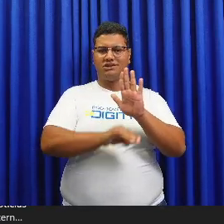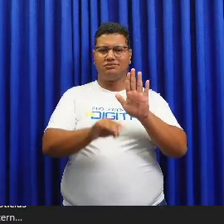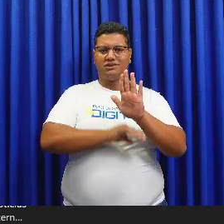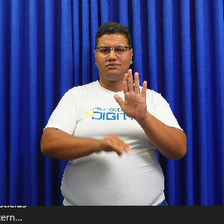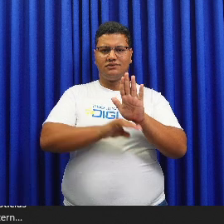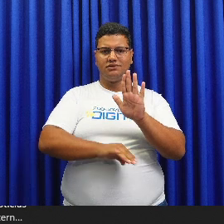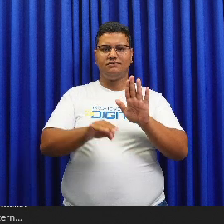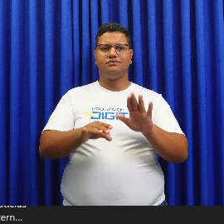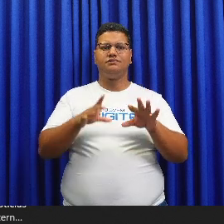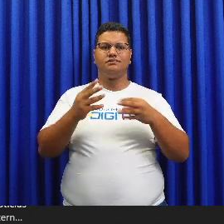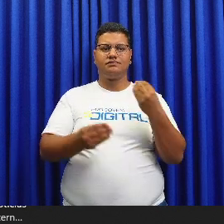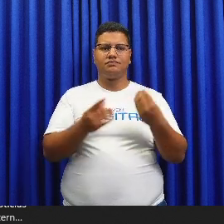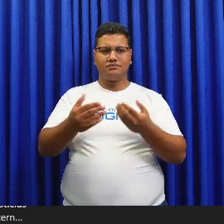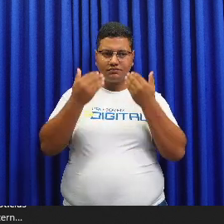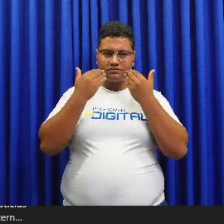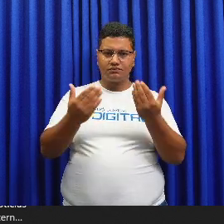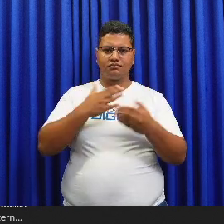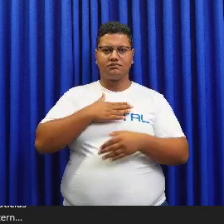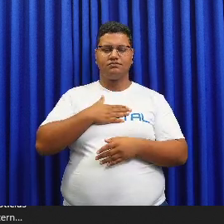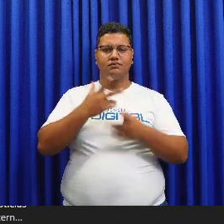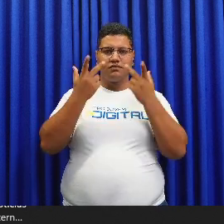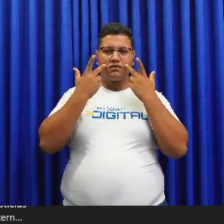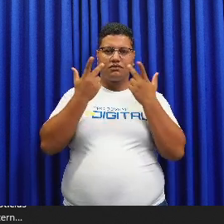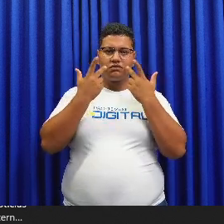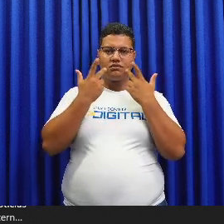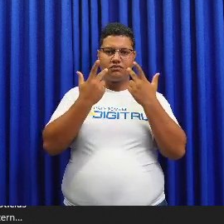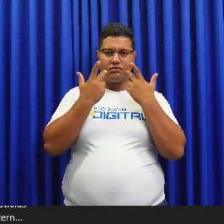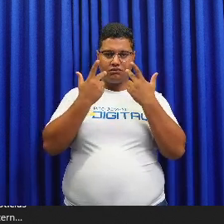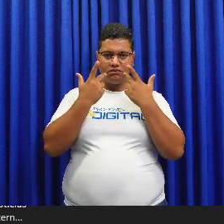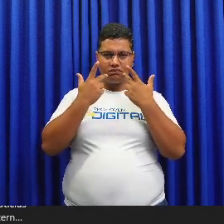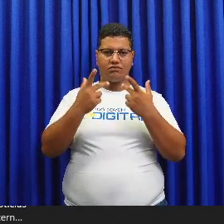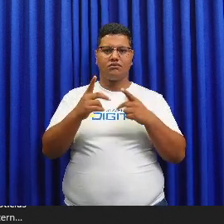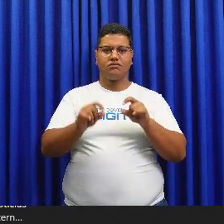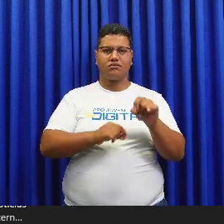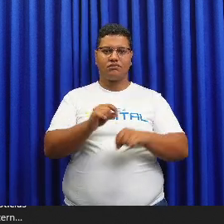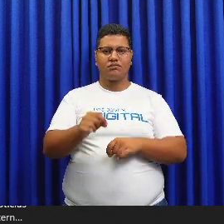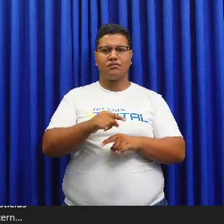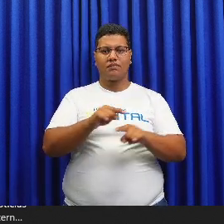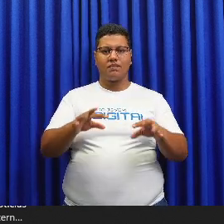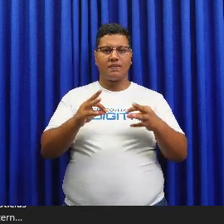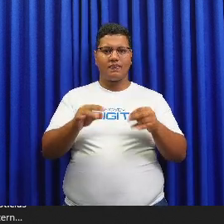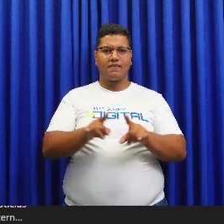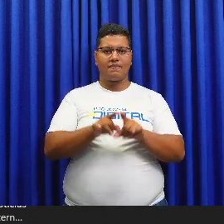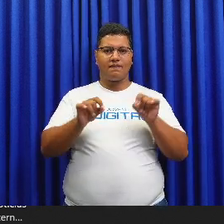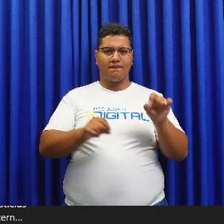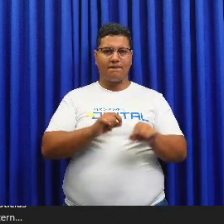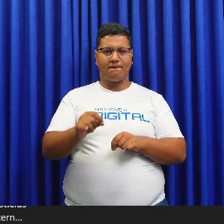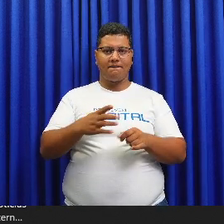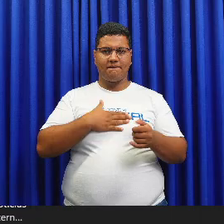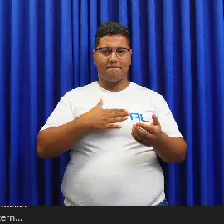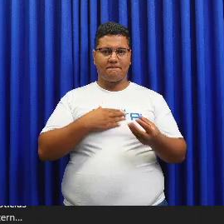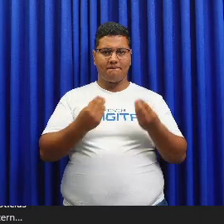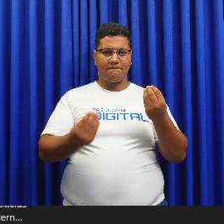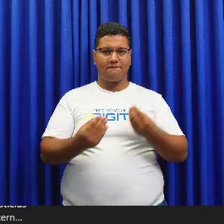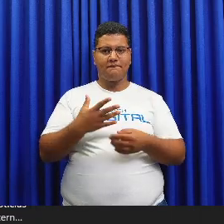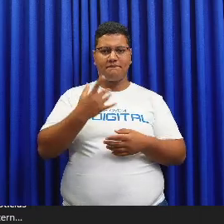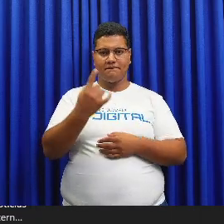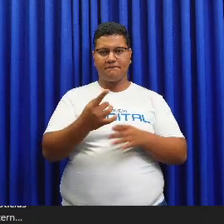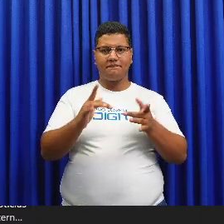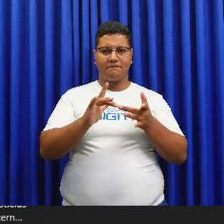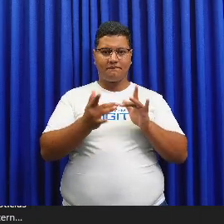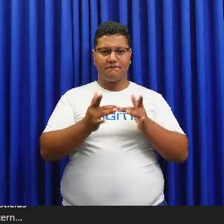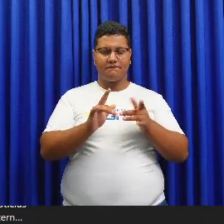aí, elas já aparecem para mim automaticamente. Mas para você, quando for o seu primeiro contato